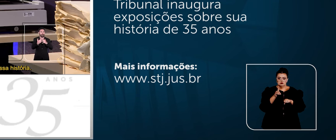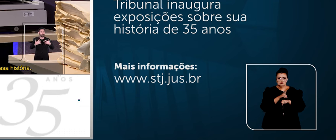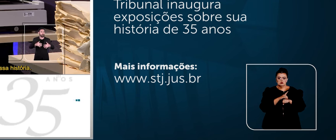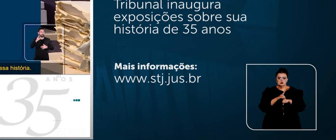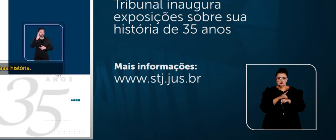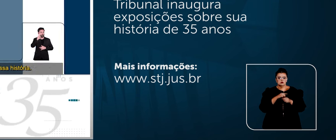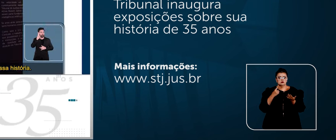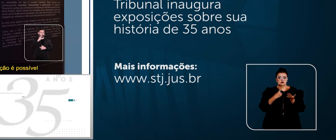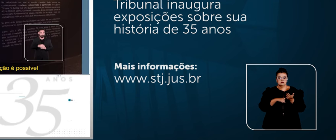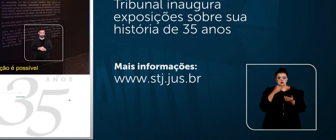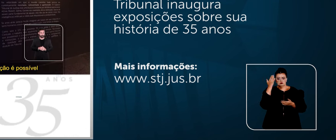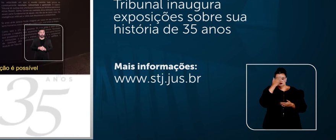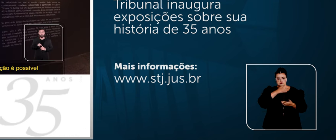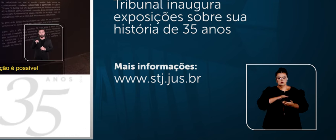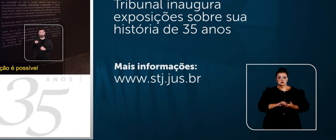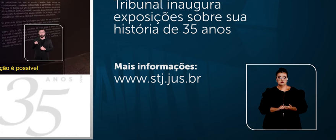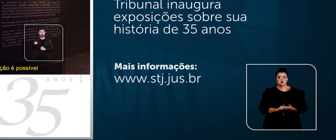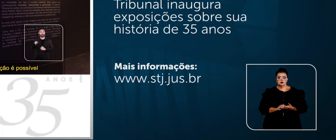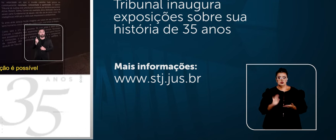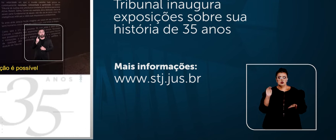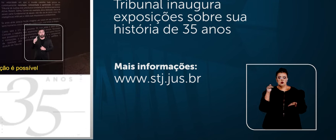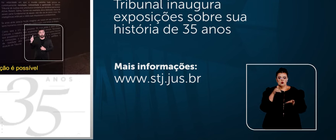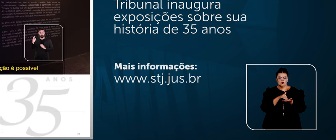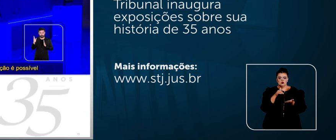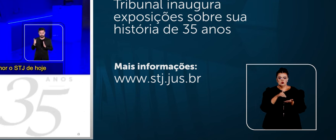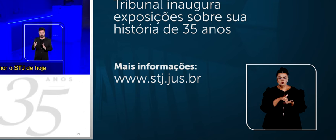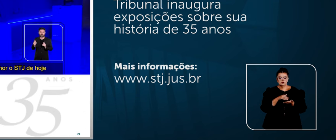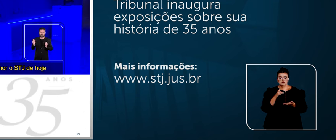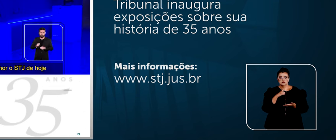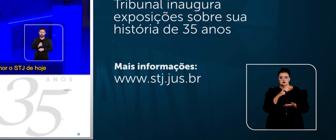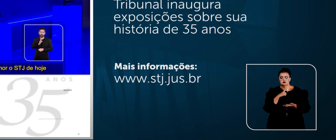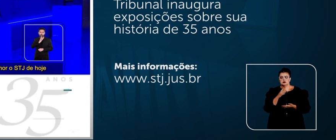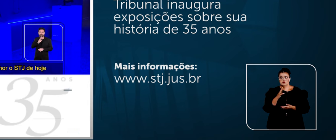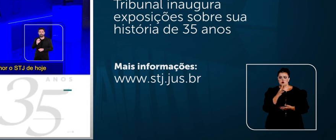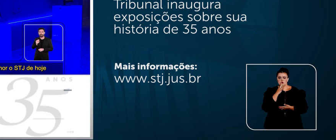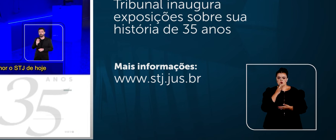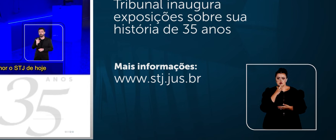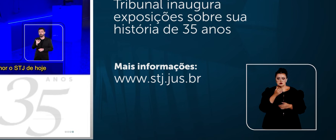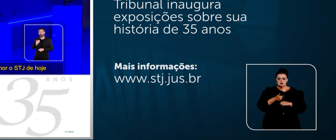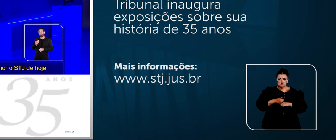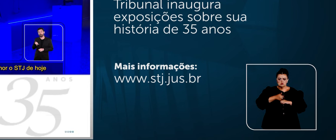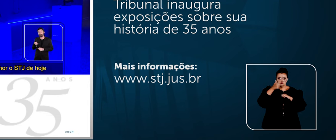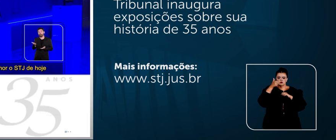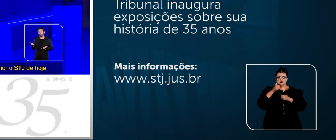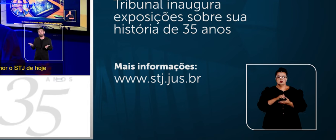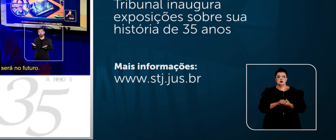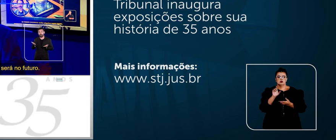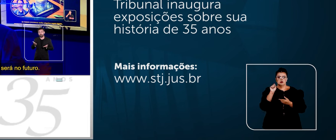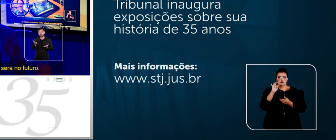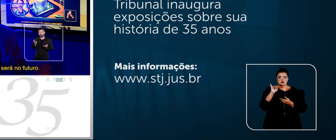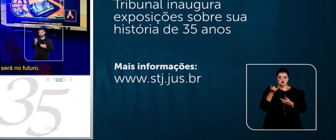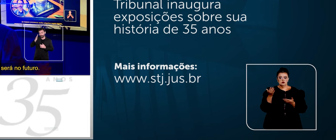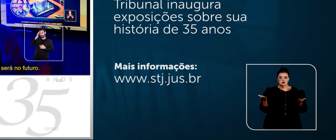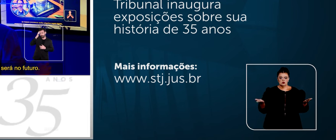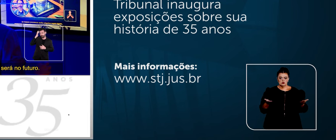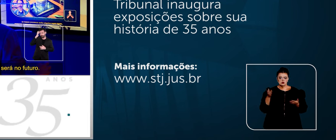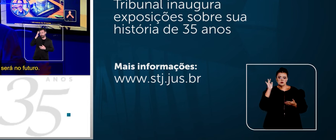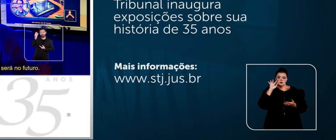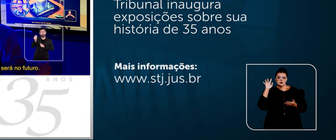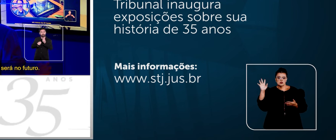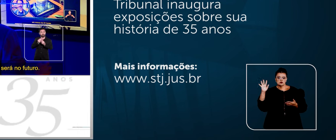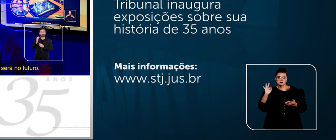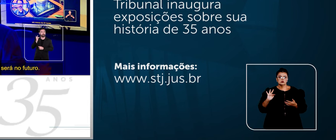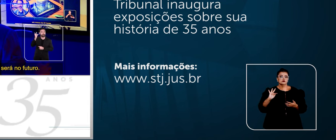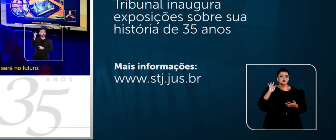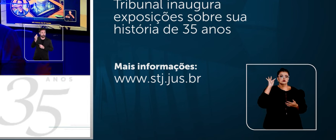dessa história e na última estação conhecer melhor o STJ de hoje e imaginar como